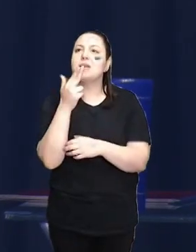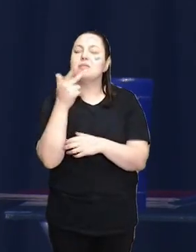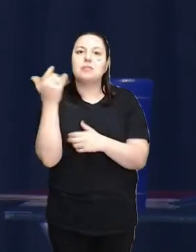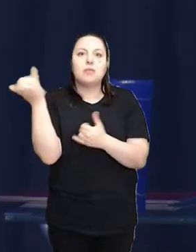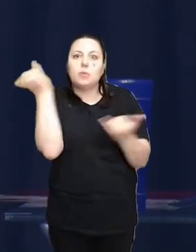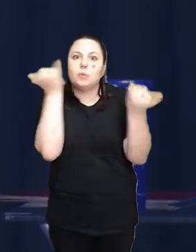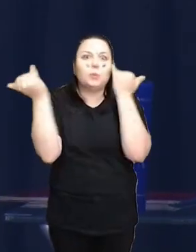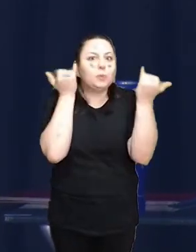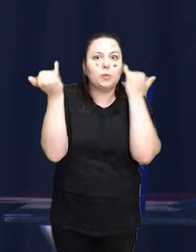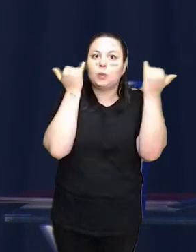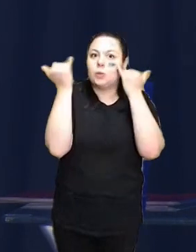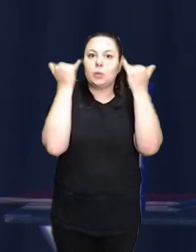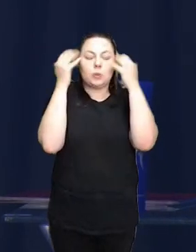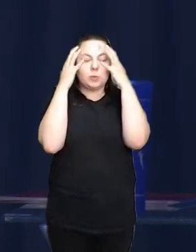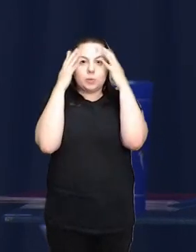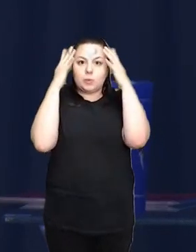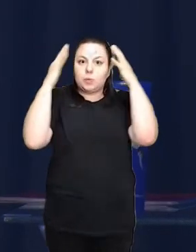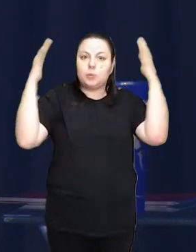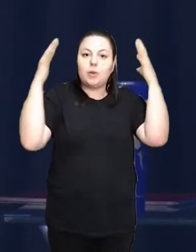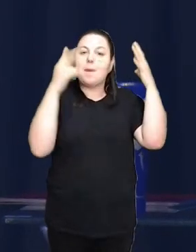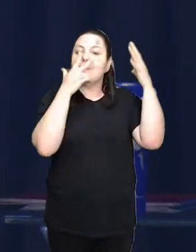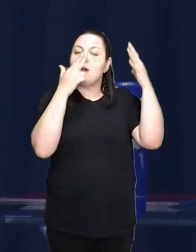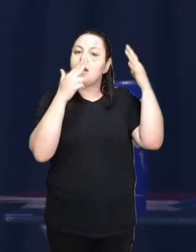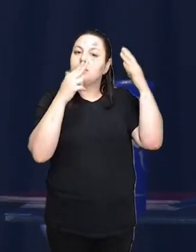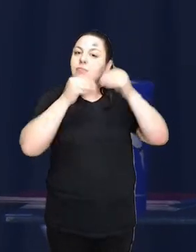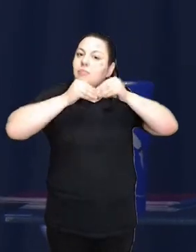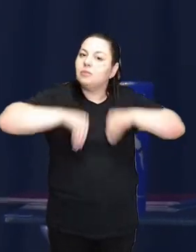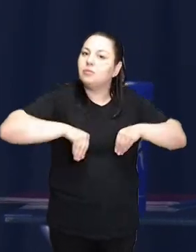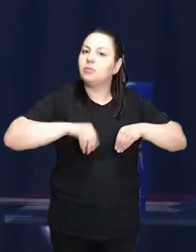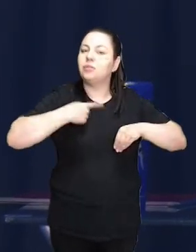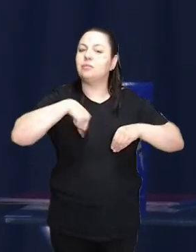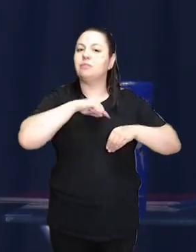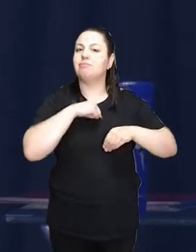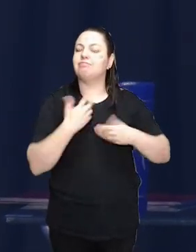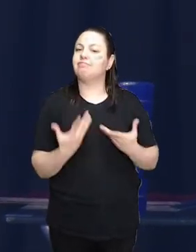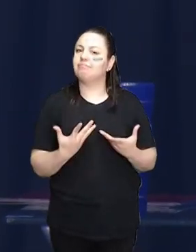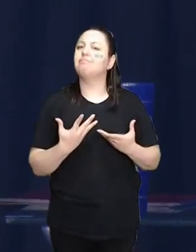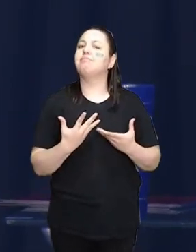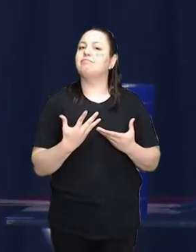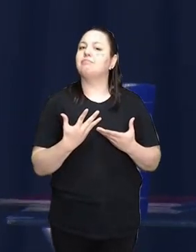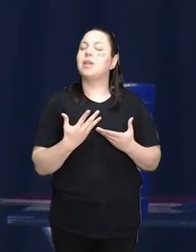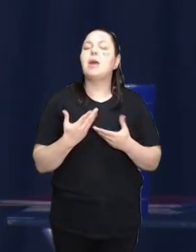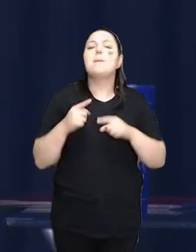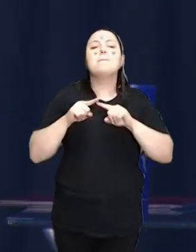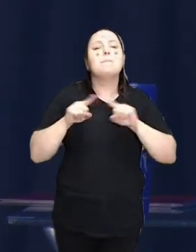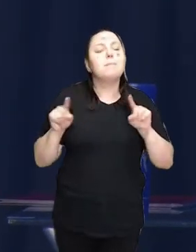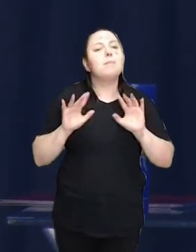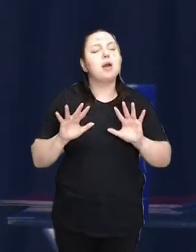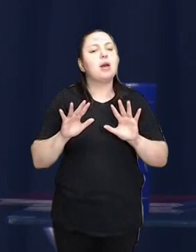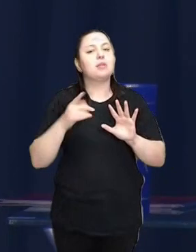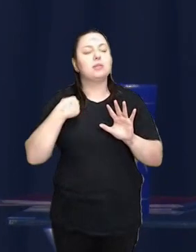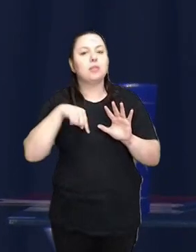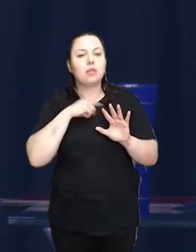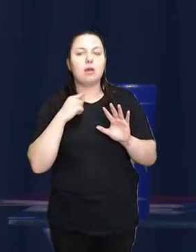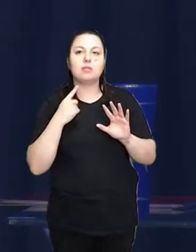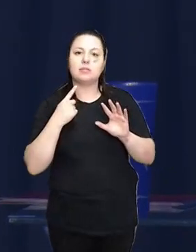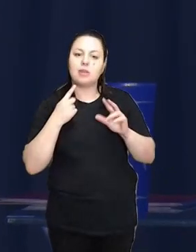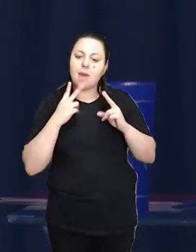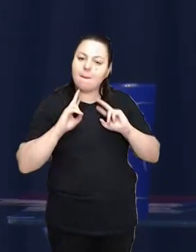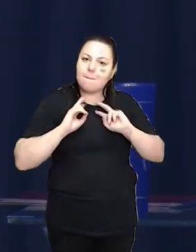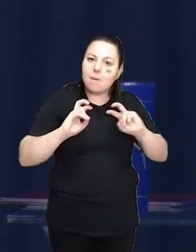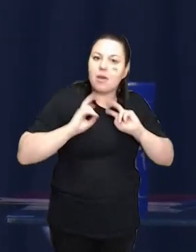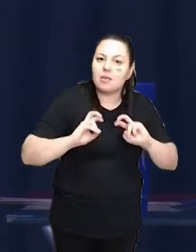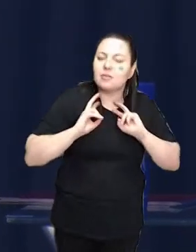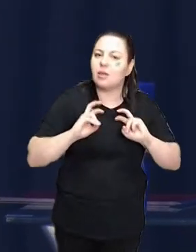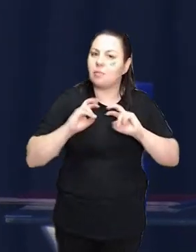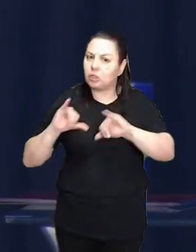informação que acaba sendo tóxico para a gente. Então, como é que a gente consegue perceber que a gente está vivendo, sofrendo isso e como a